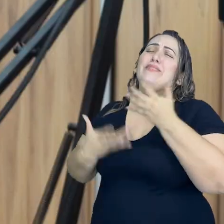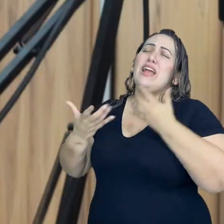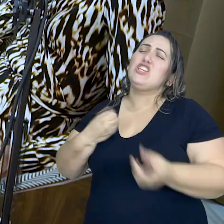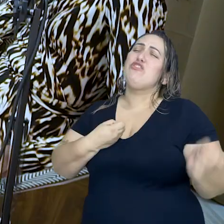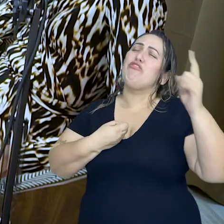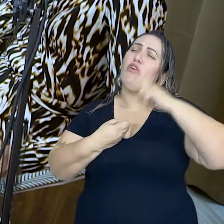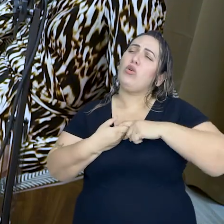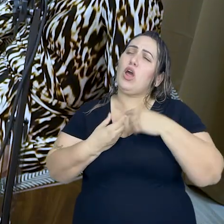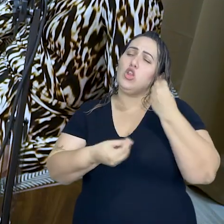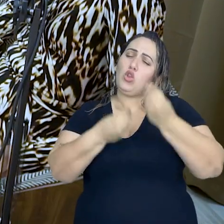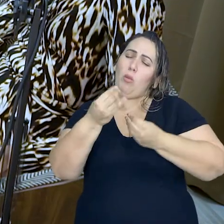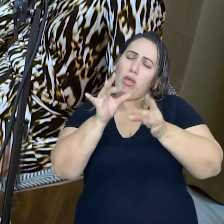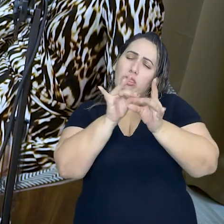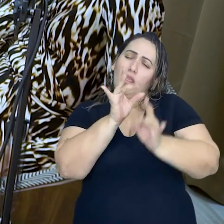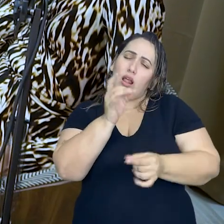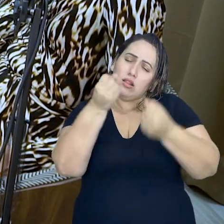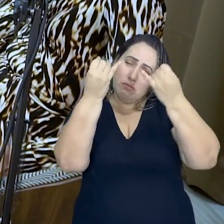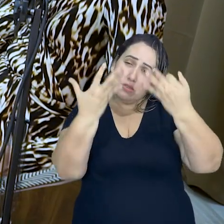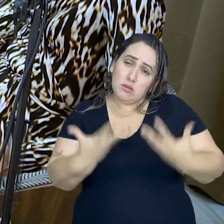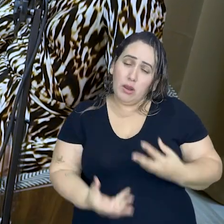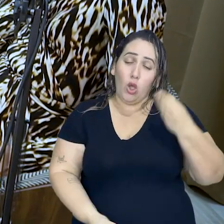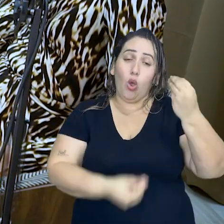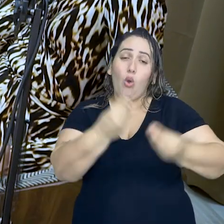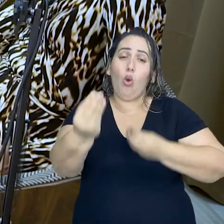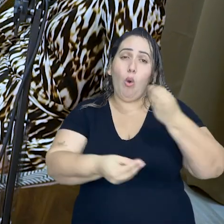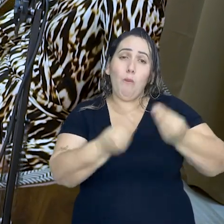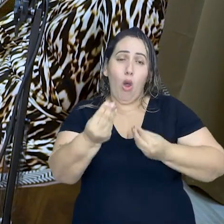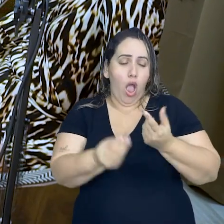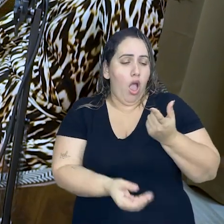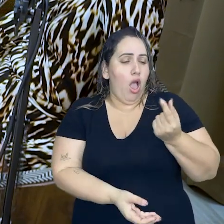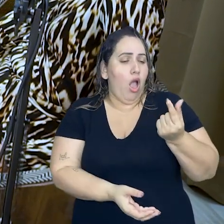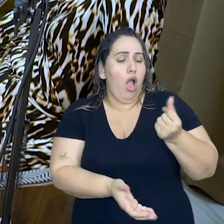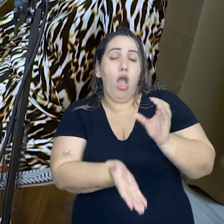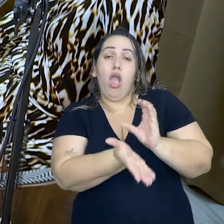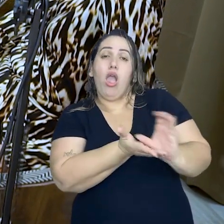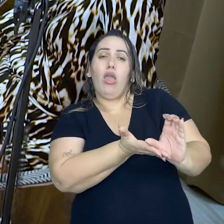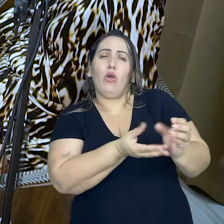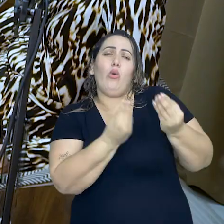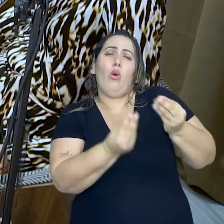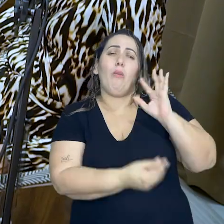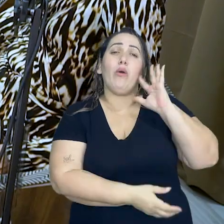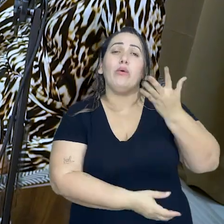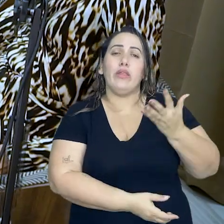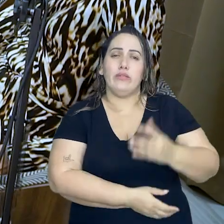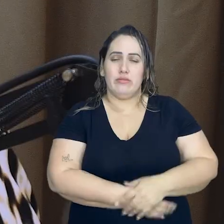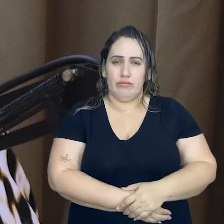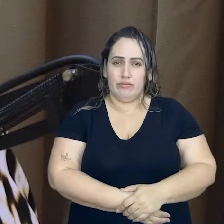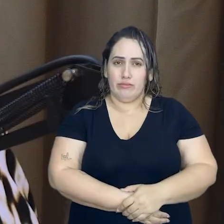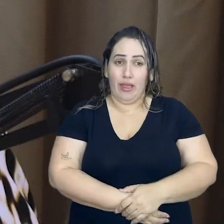campanha? Para ser bem didático. Bem didático. Financiamento de campanha, veja bem.